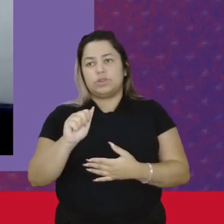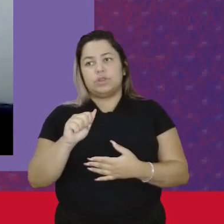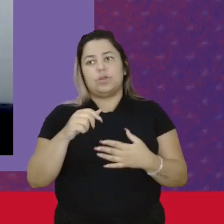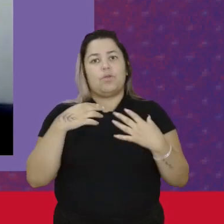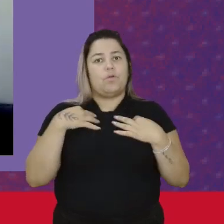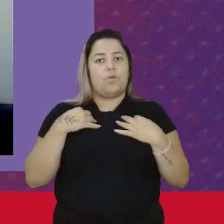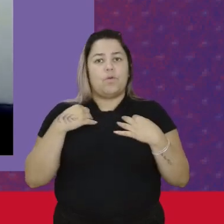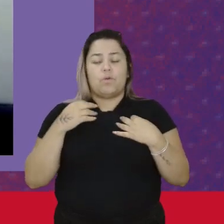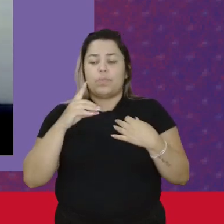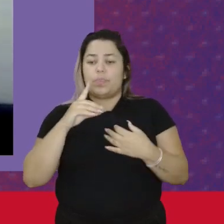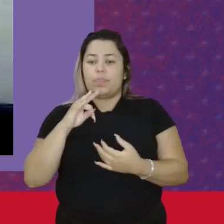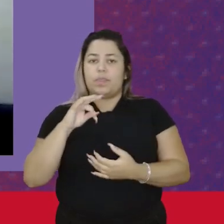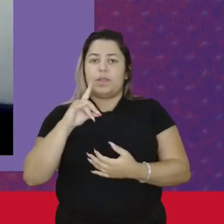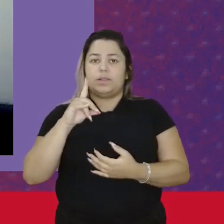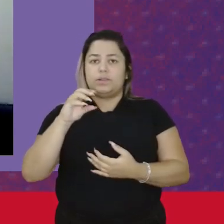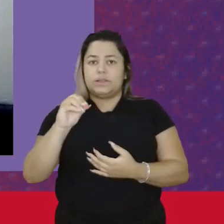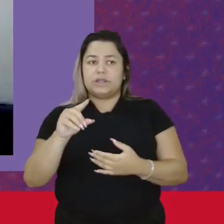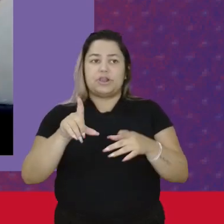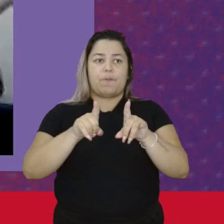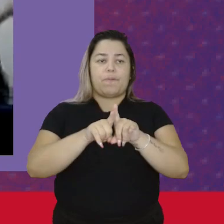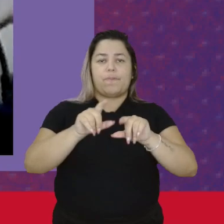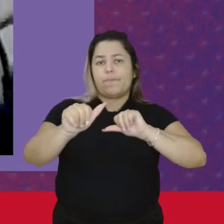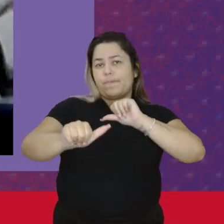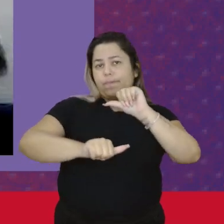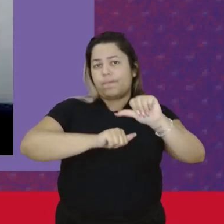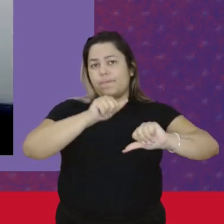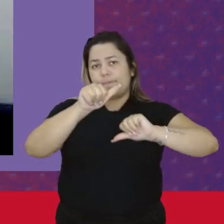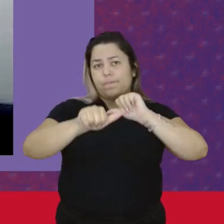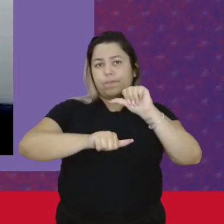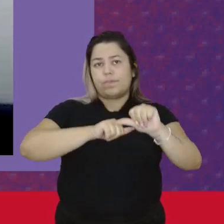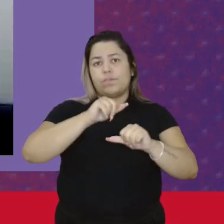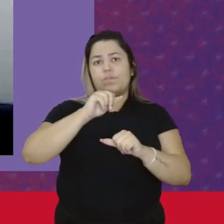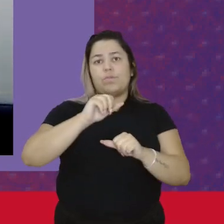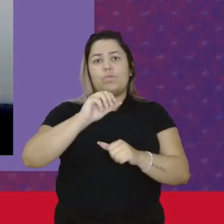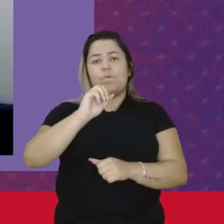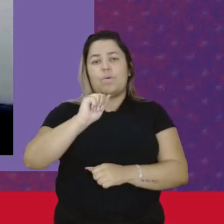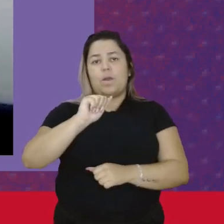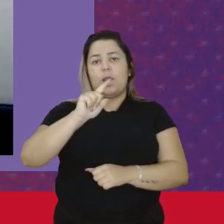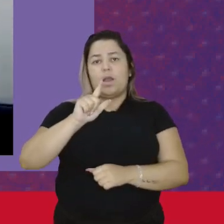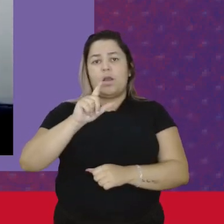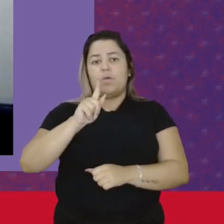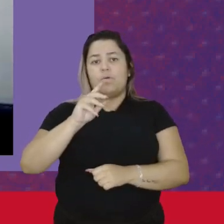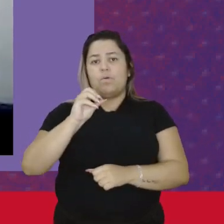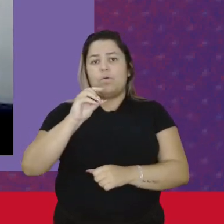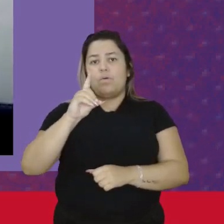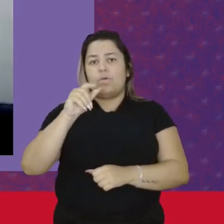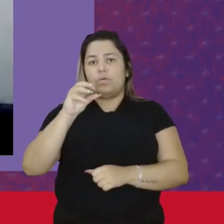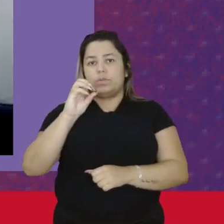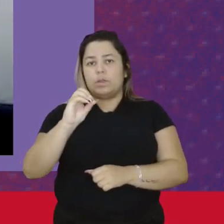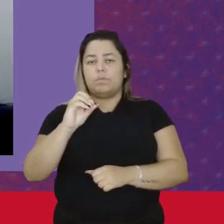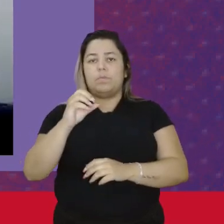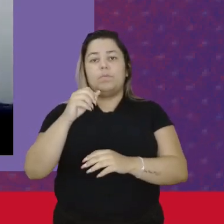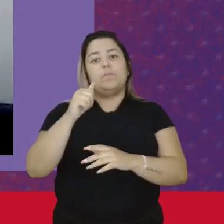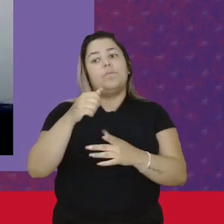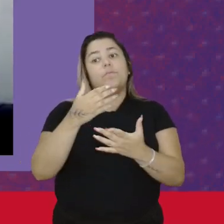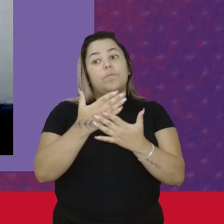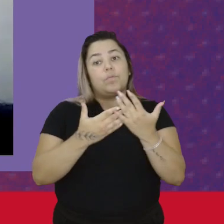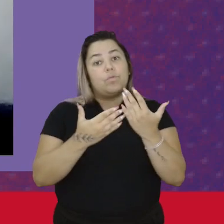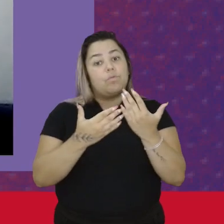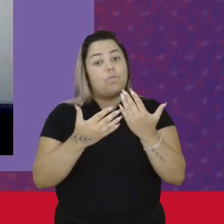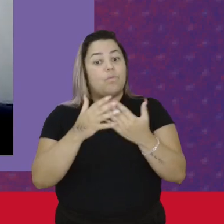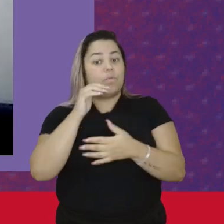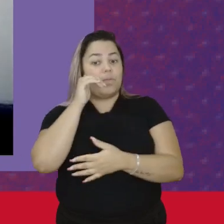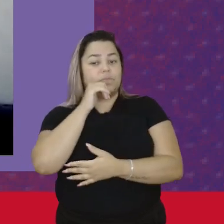de produção, a transformação do algodão, e é uma mão de obra bastante feminina, né? Se a